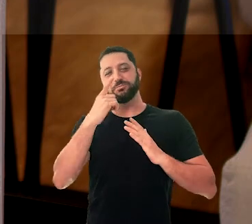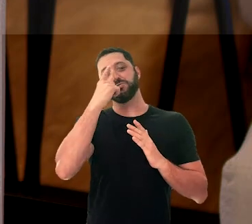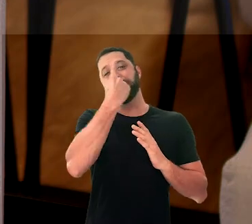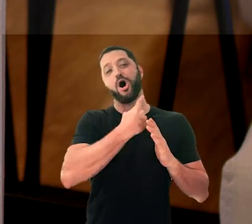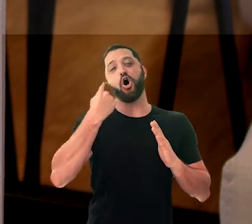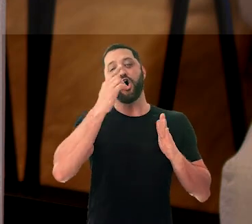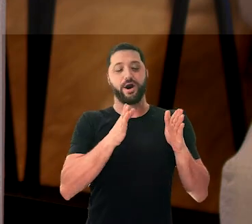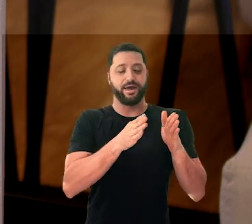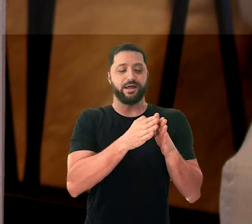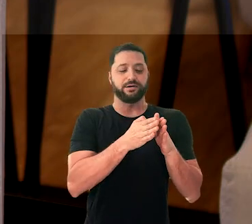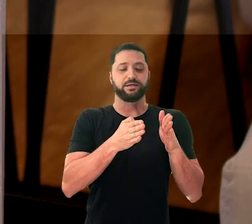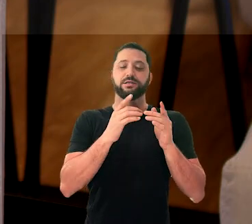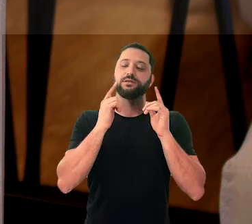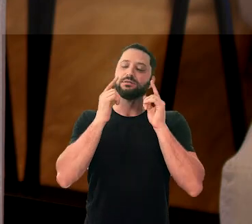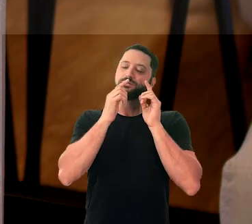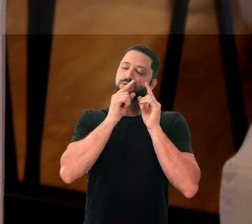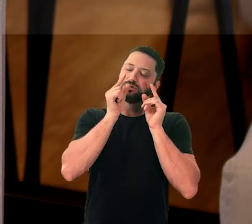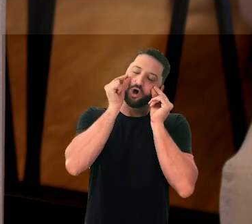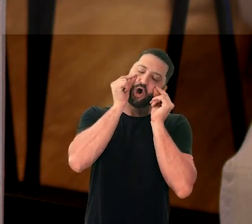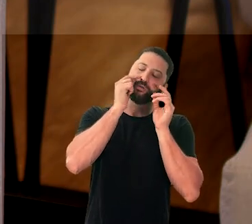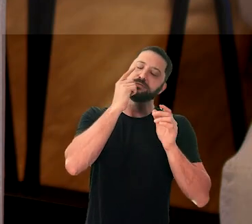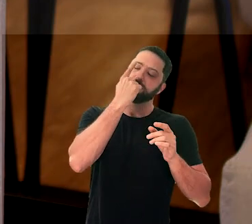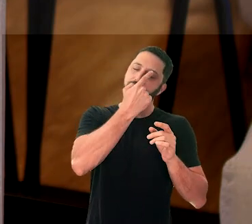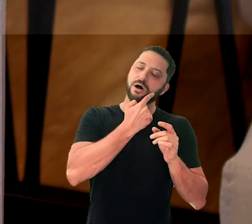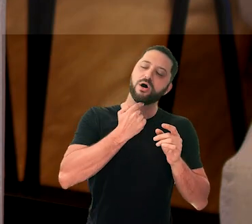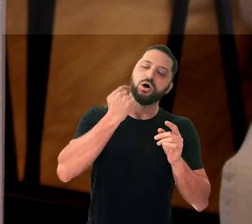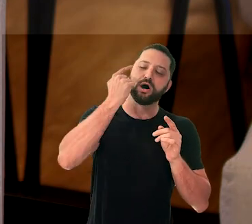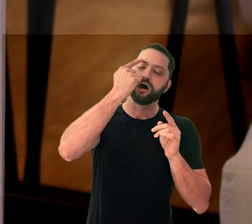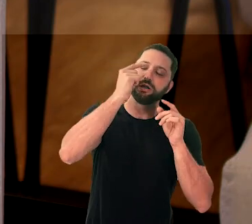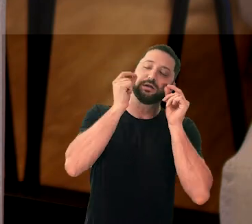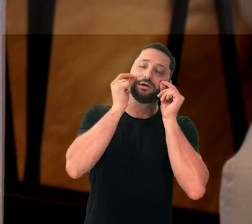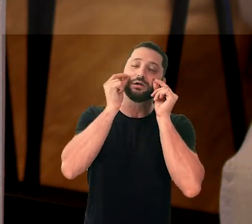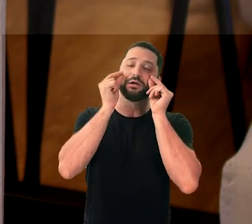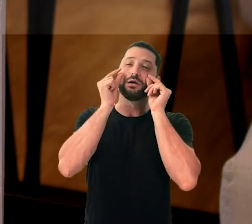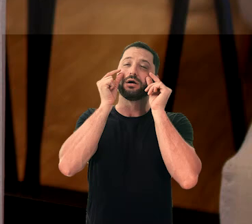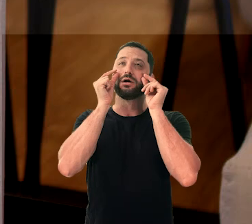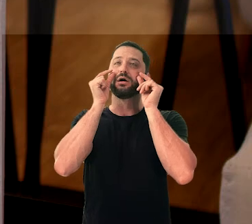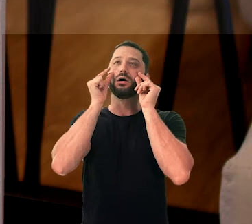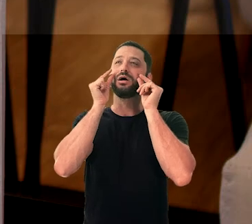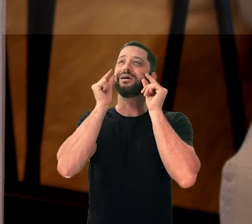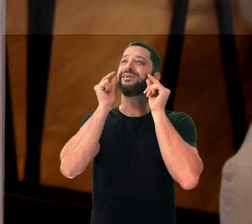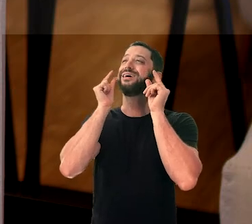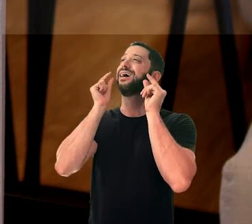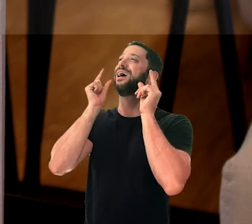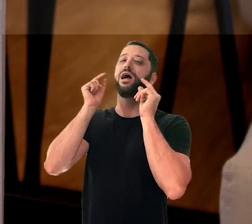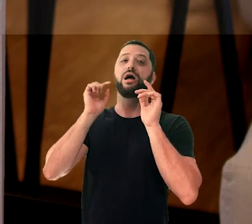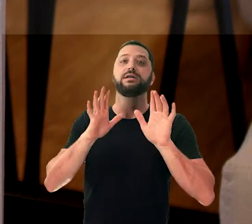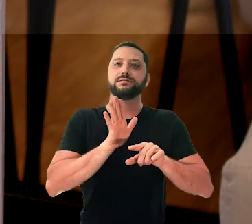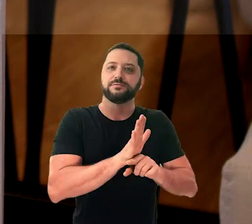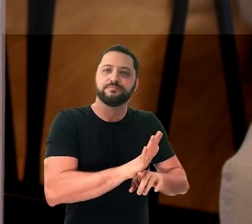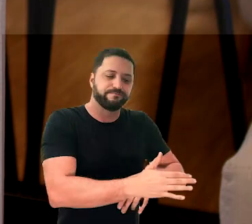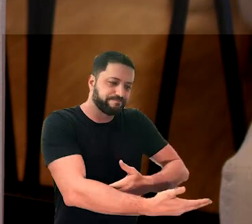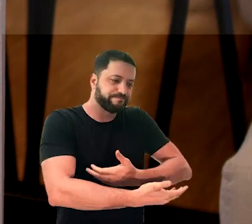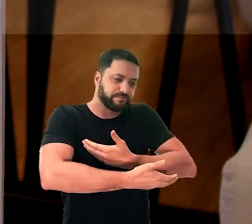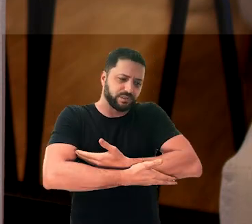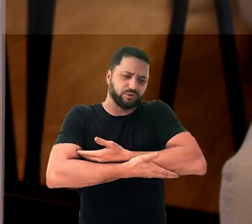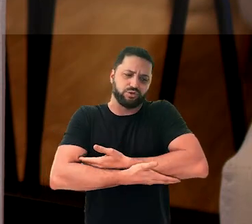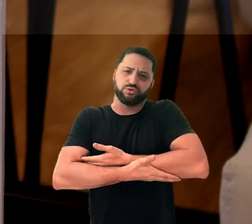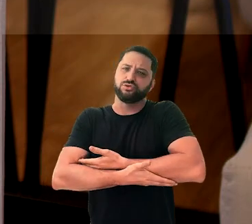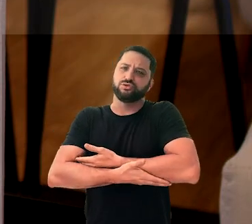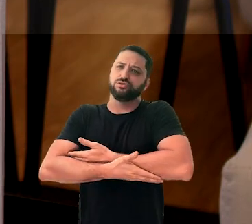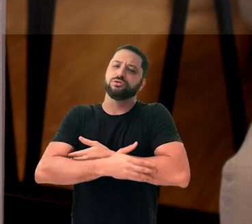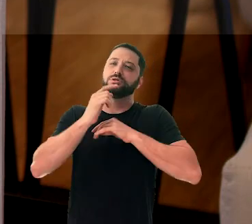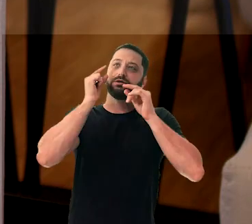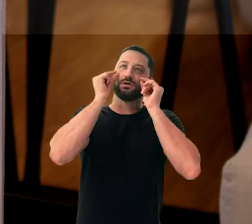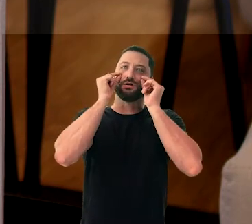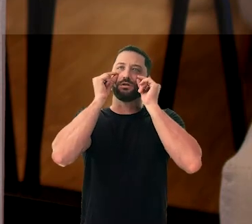ou menos uma hora, a tendência é ela pedir essa ajuda novamente. E é isso que gera os transtornos de sono à noite. Porque cada vez